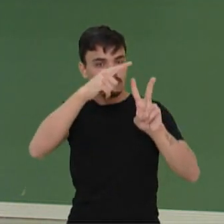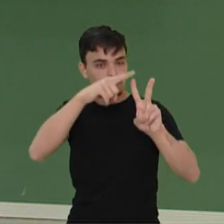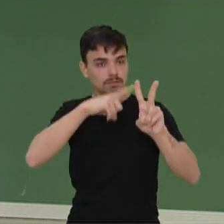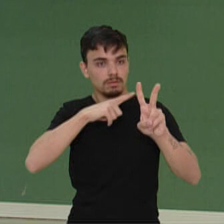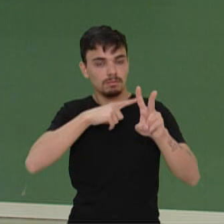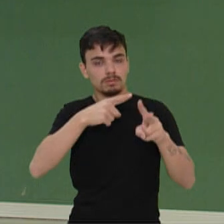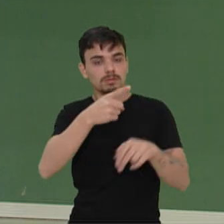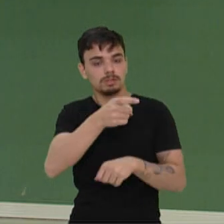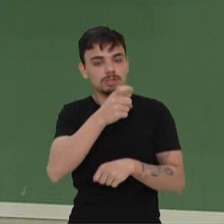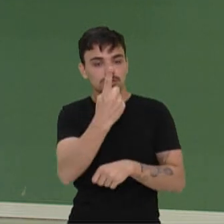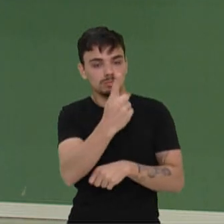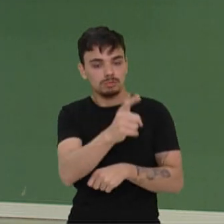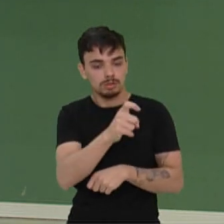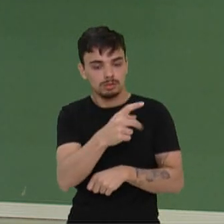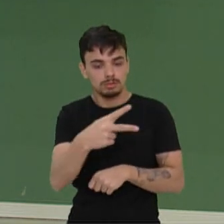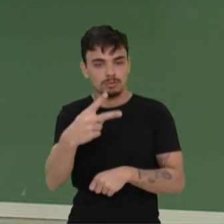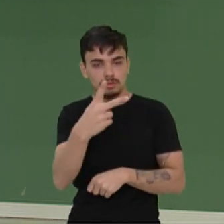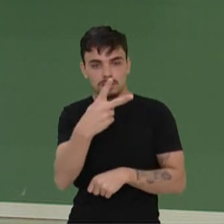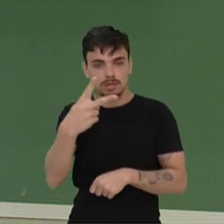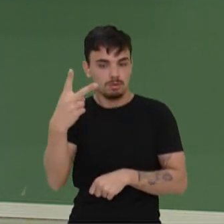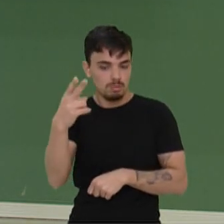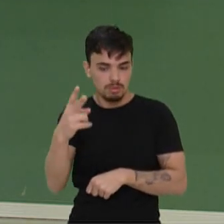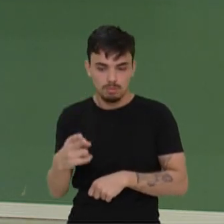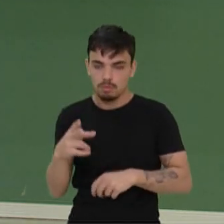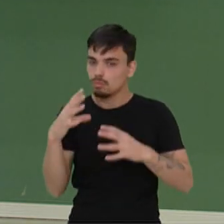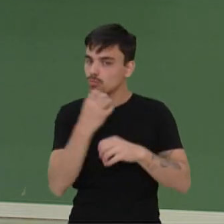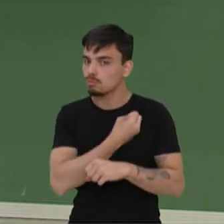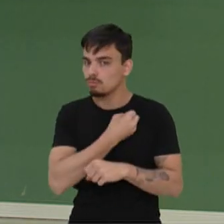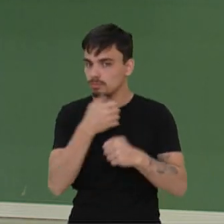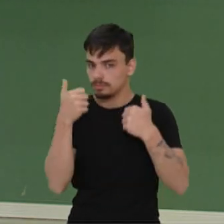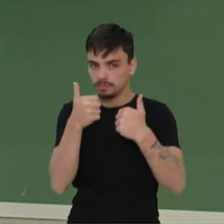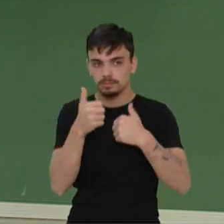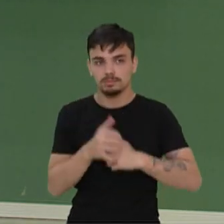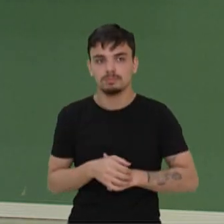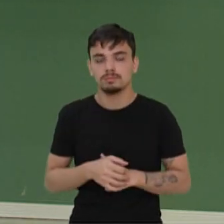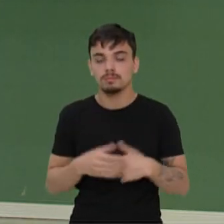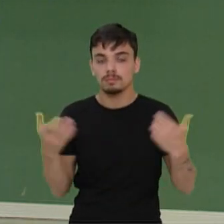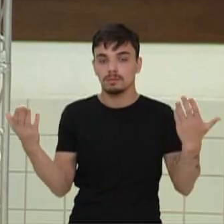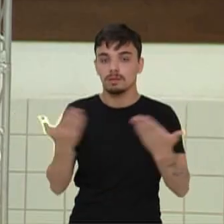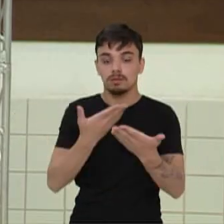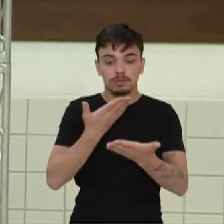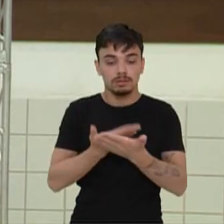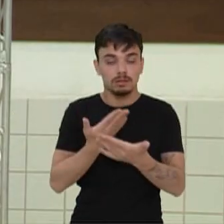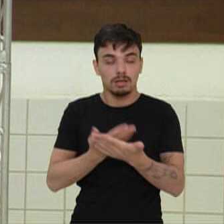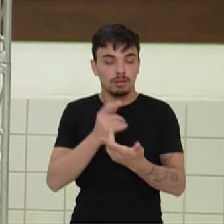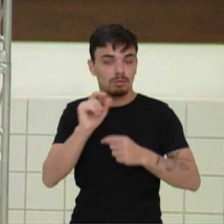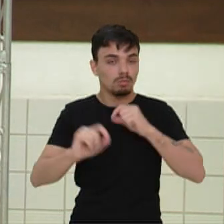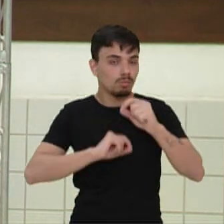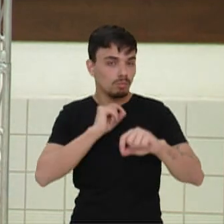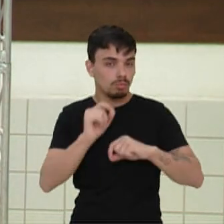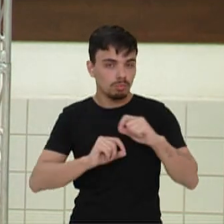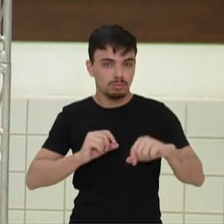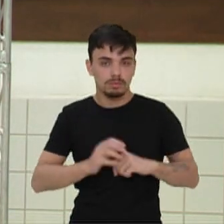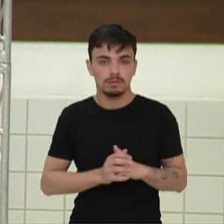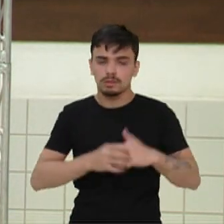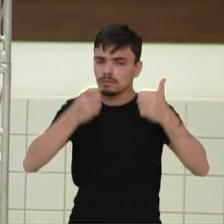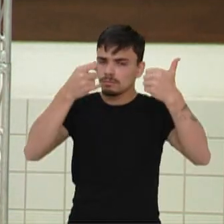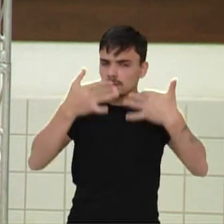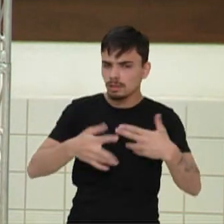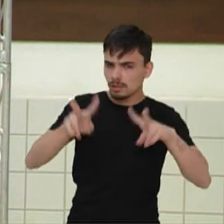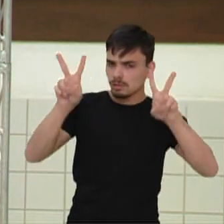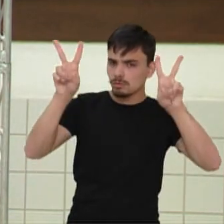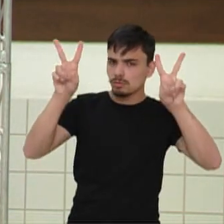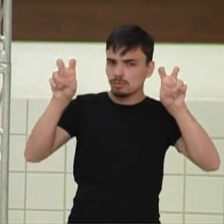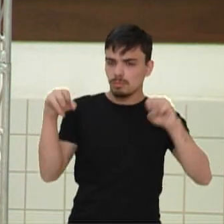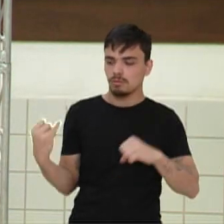iguais. Beleza? Ok. E agora, nessa aula? Nessa aula a gente vai falar de um outro ponto bem